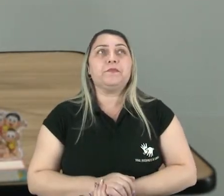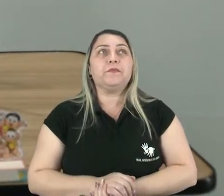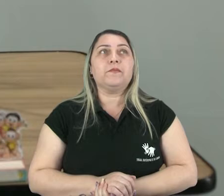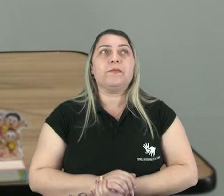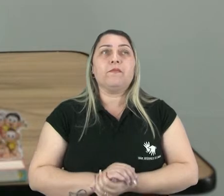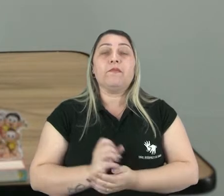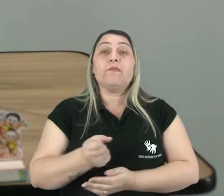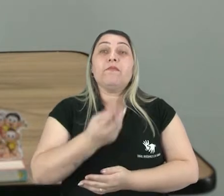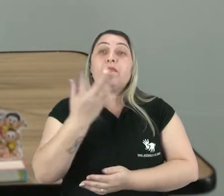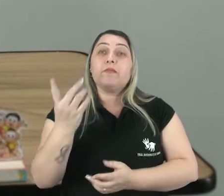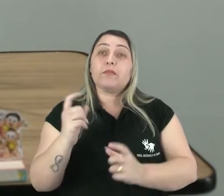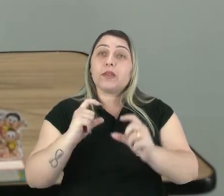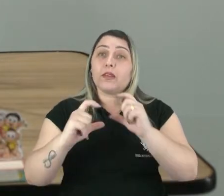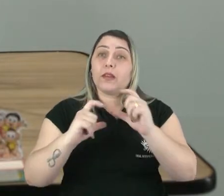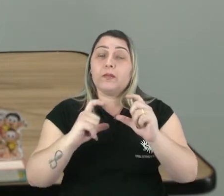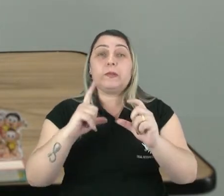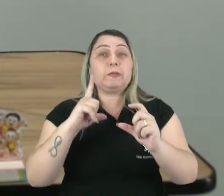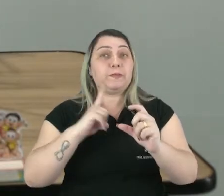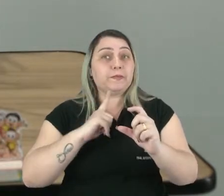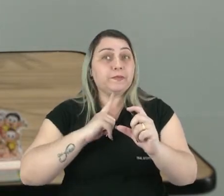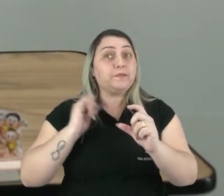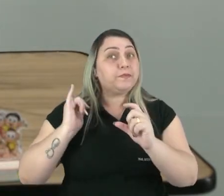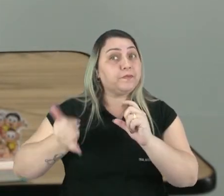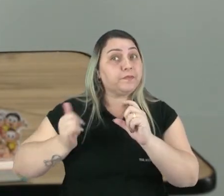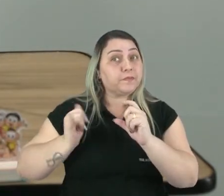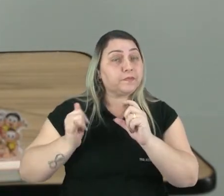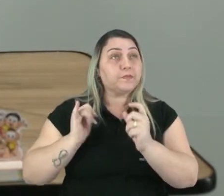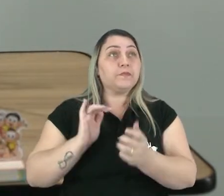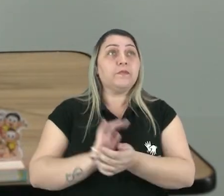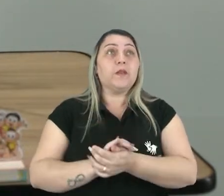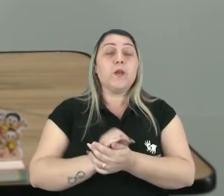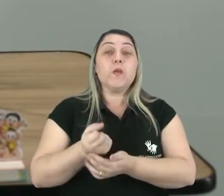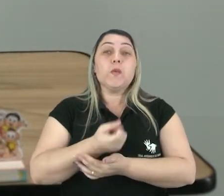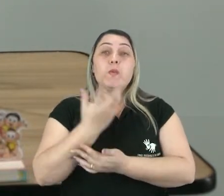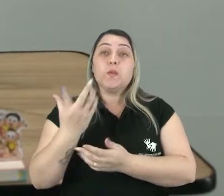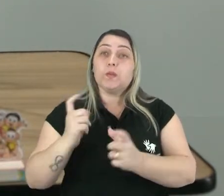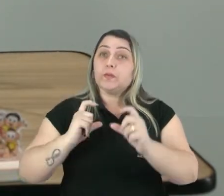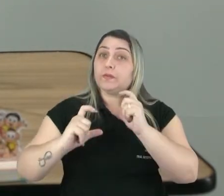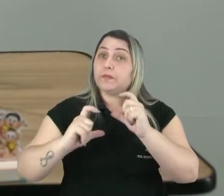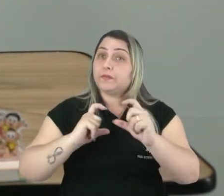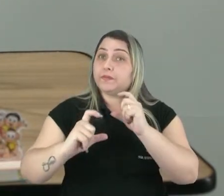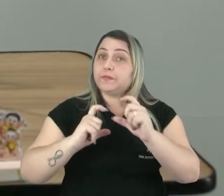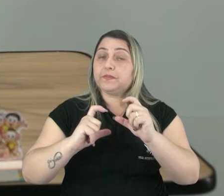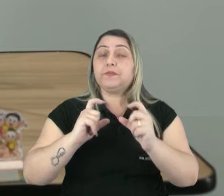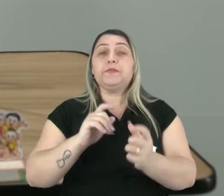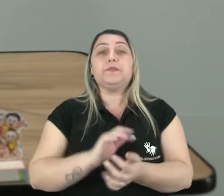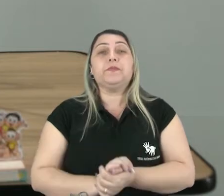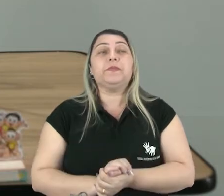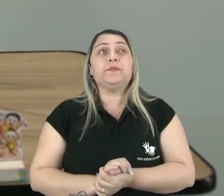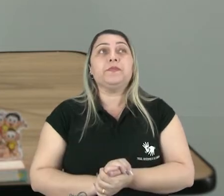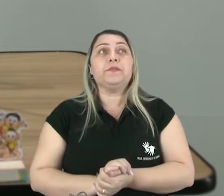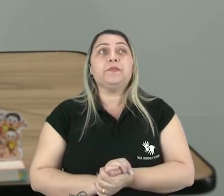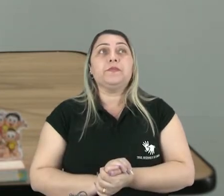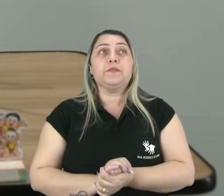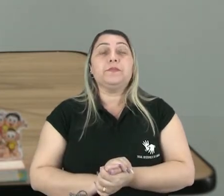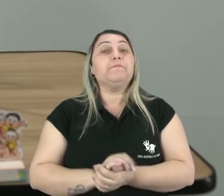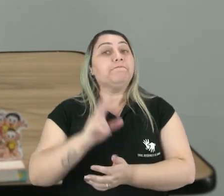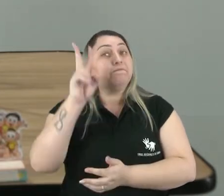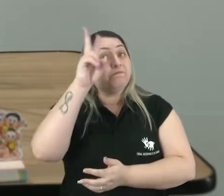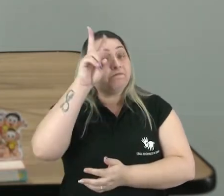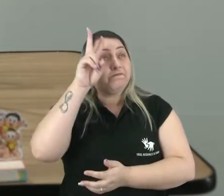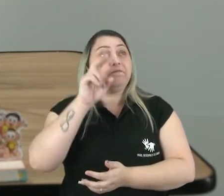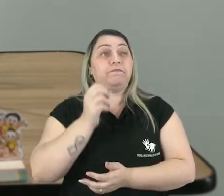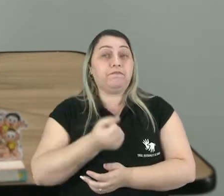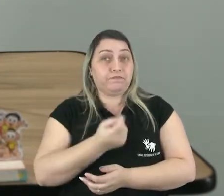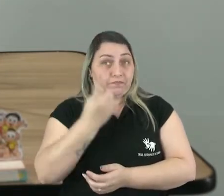Quantos quadrinhos compõem a narrativa? Ou seja, quantos quadrinhos compõem esta história? Vamos